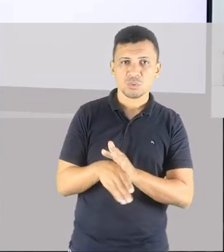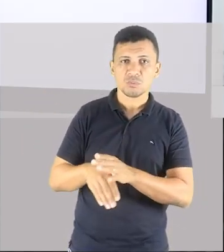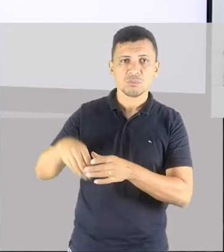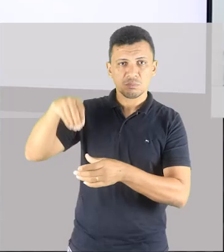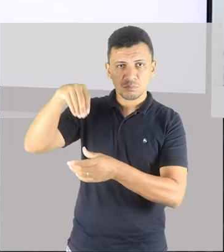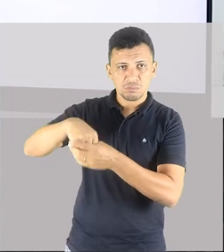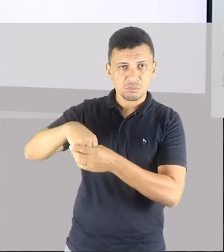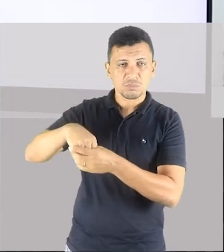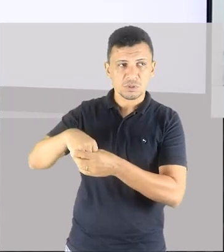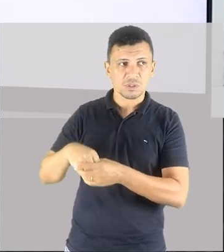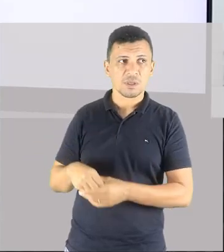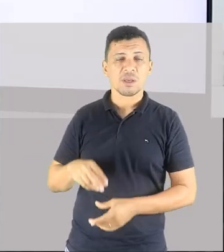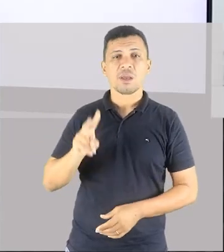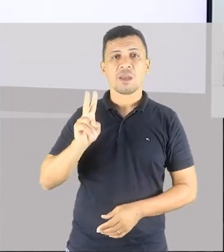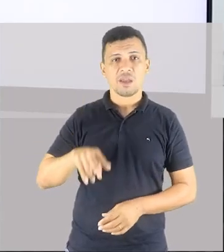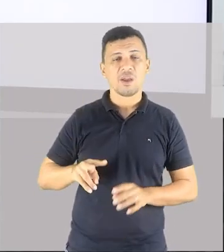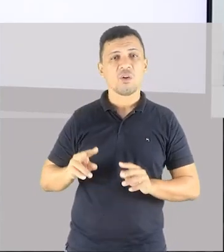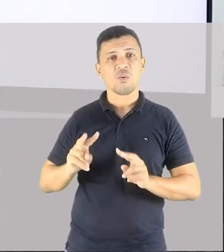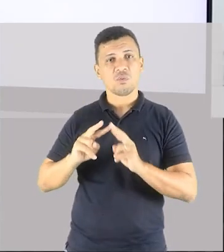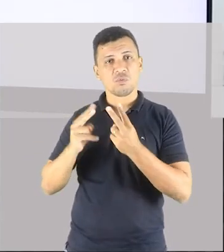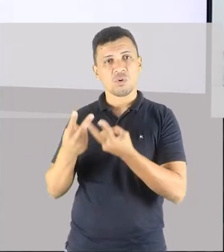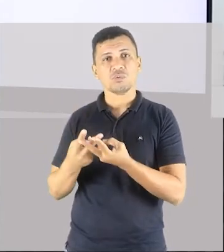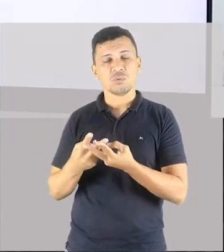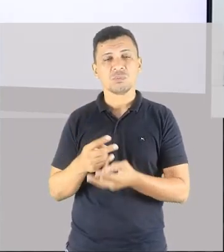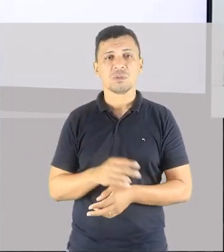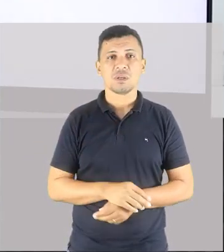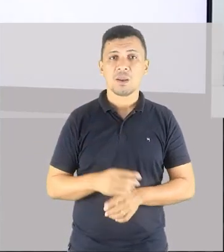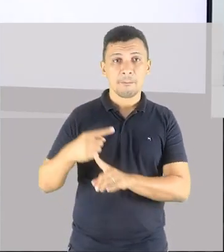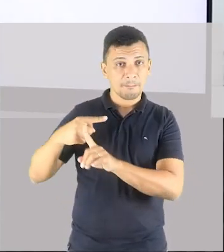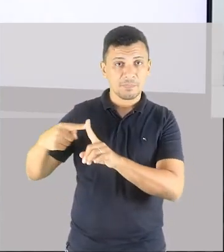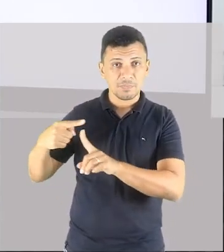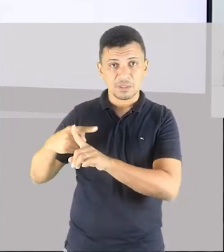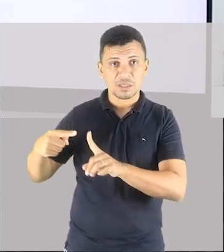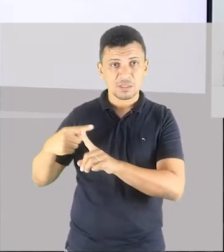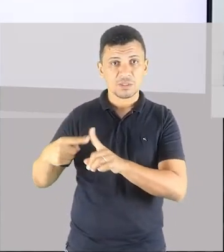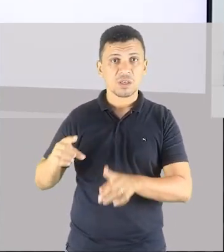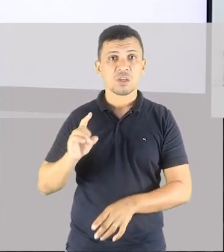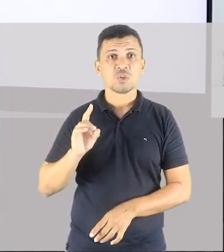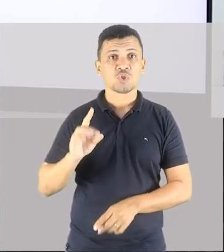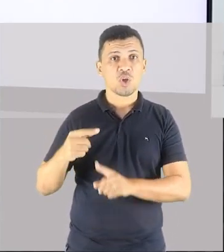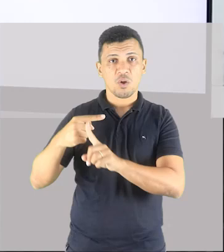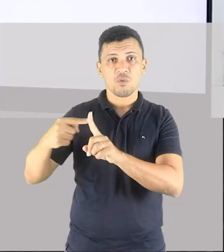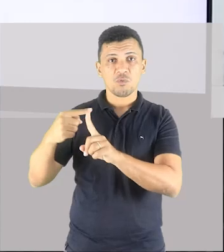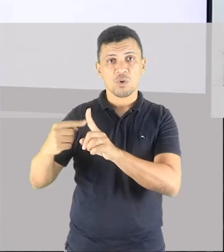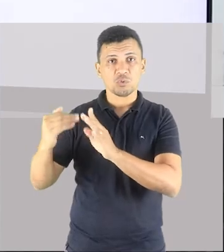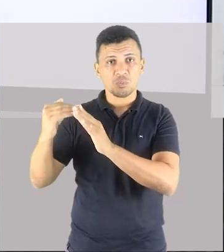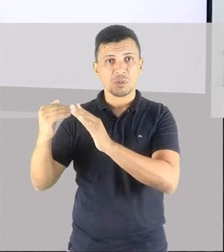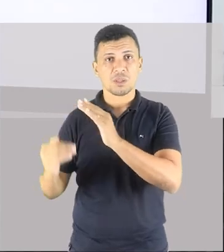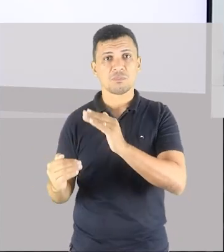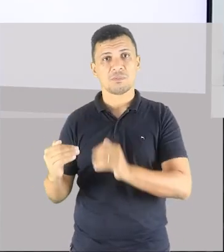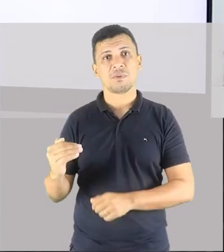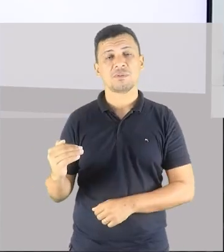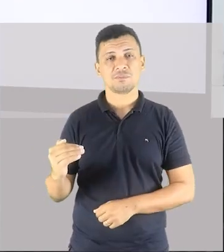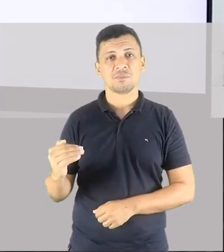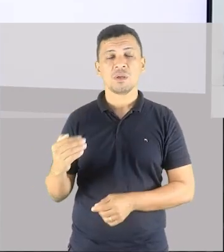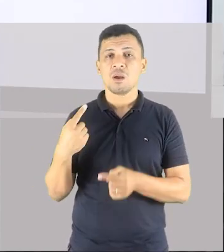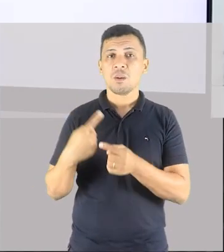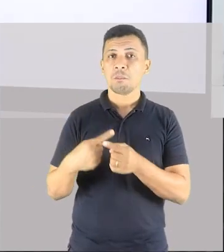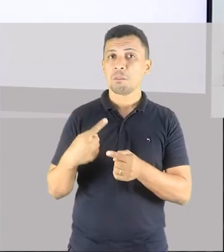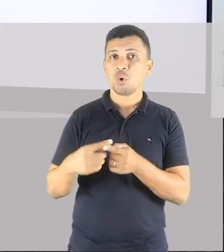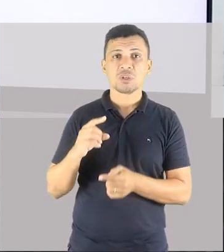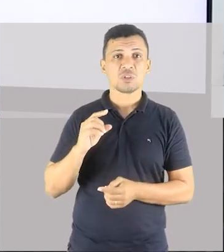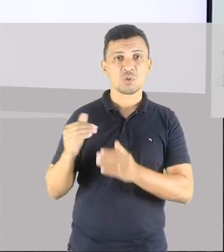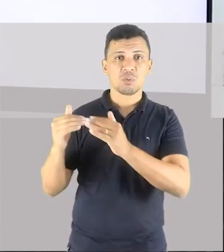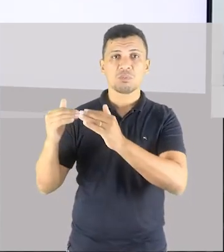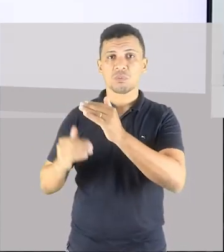aí é o volume do corpo. Se ele estiver parcialmente submerso, é só o volume que está para baixo. porque só a parte de